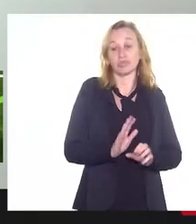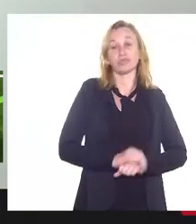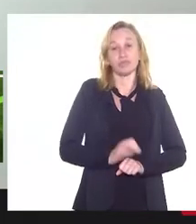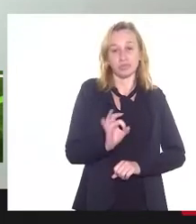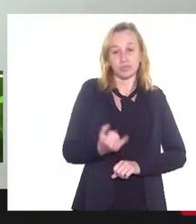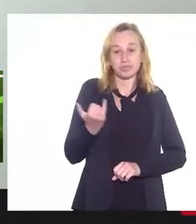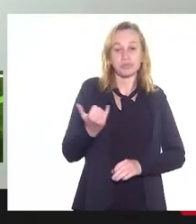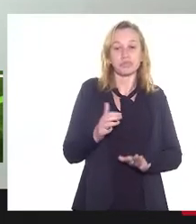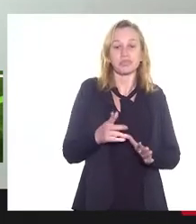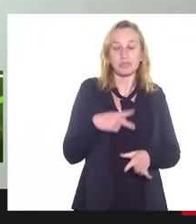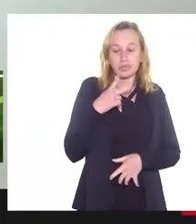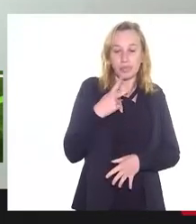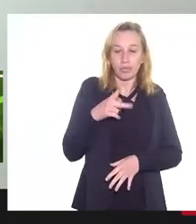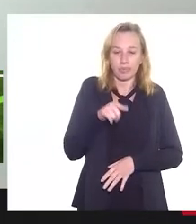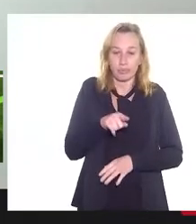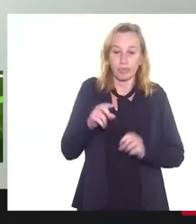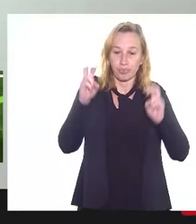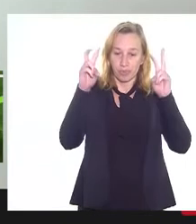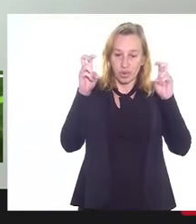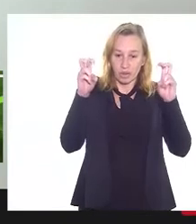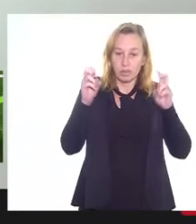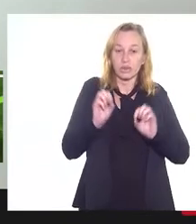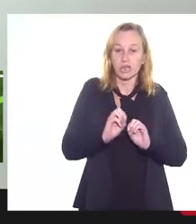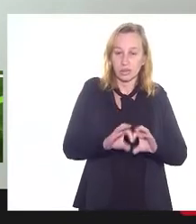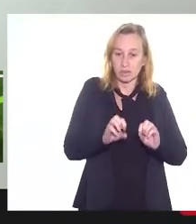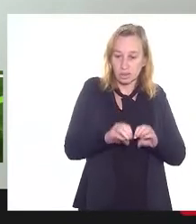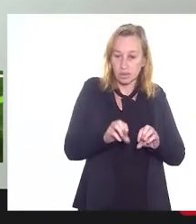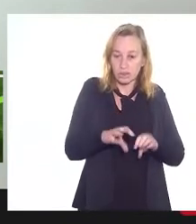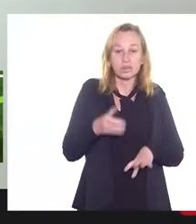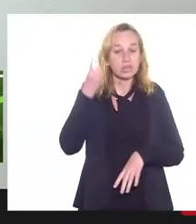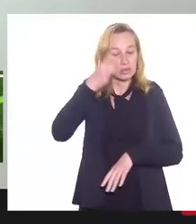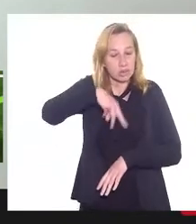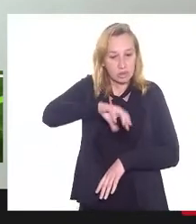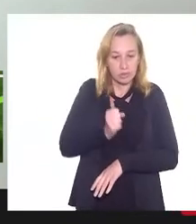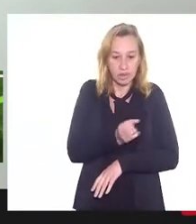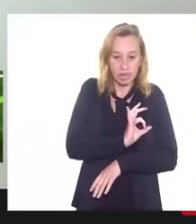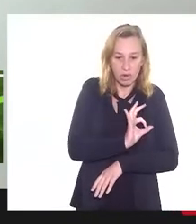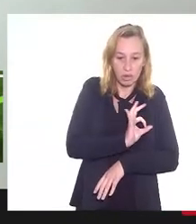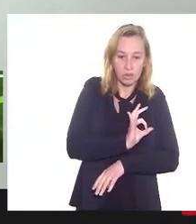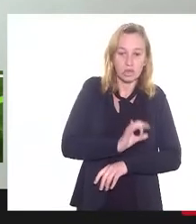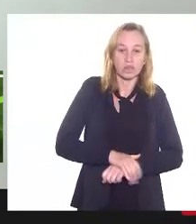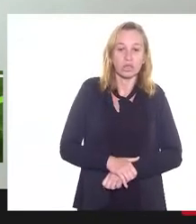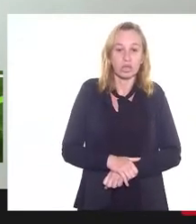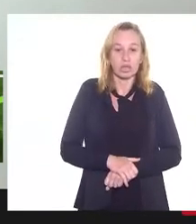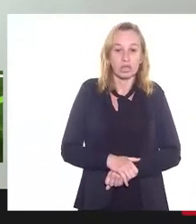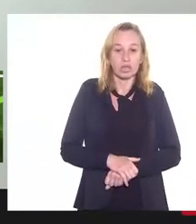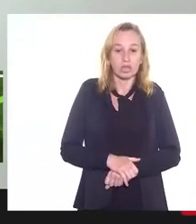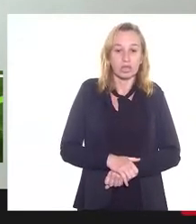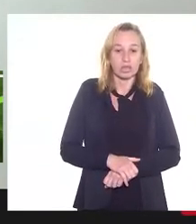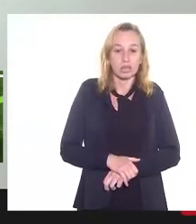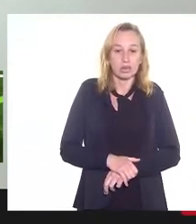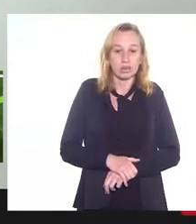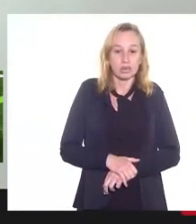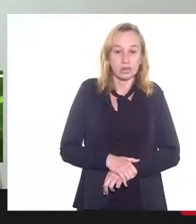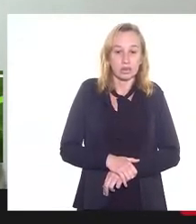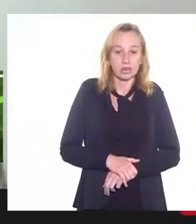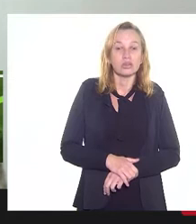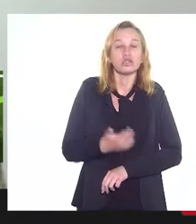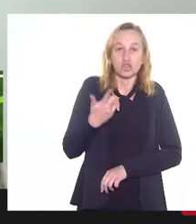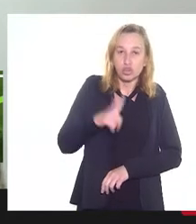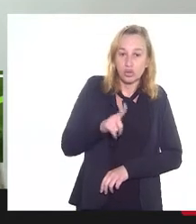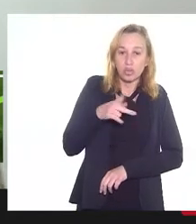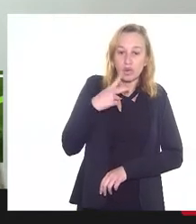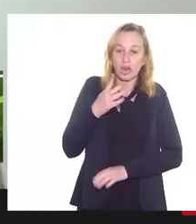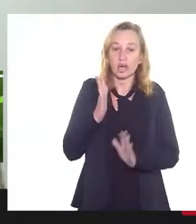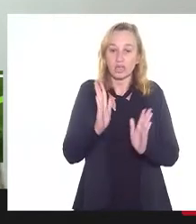aqui, trazendo essa questão educacional, deputada Marta Rocha, que é mais uma vez trazida